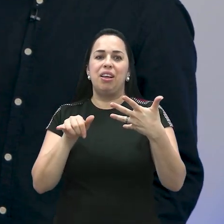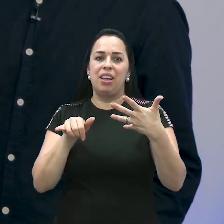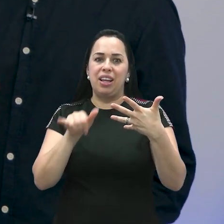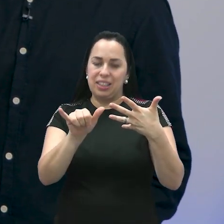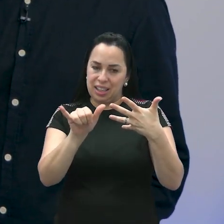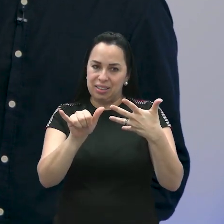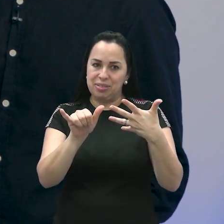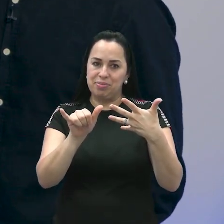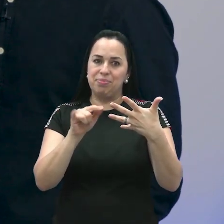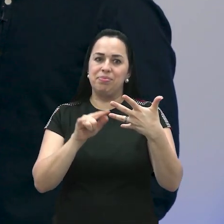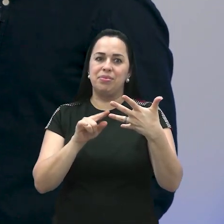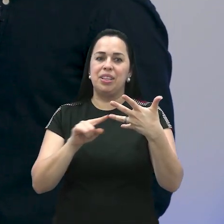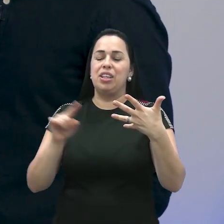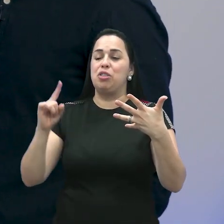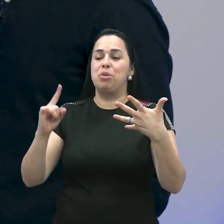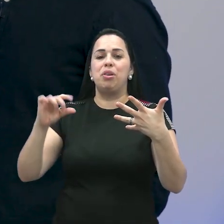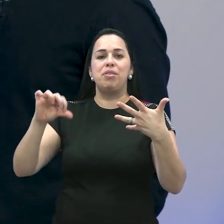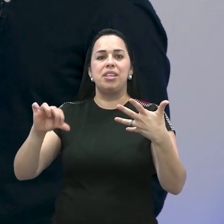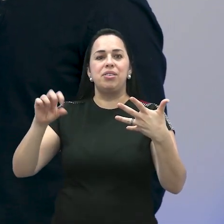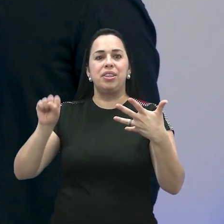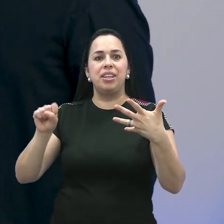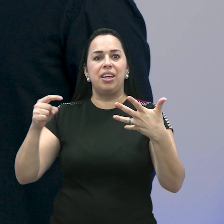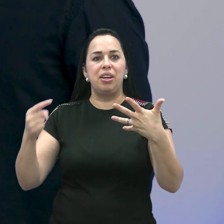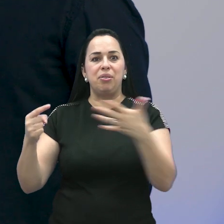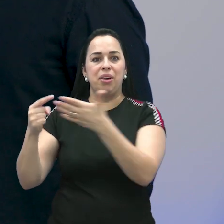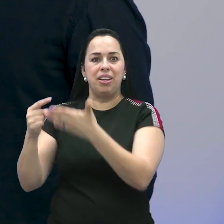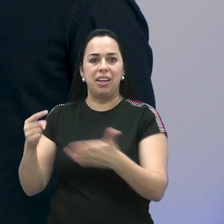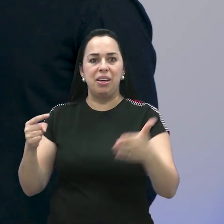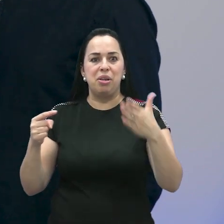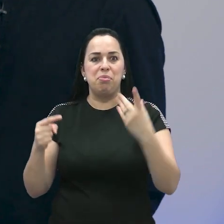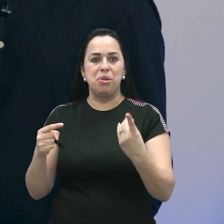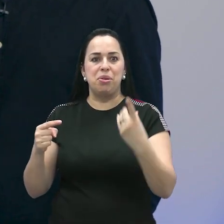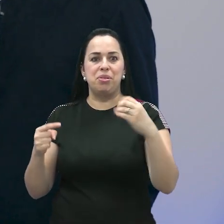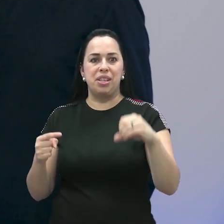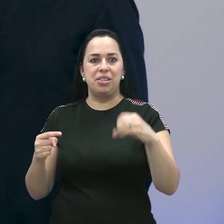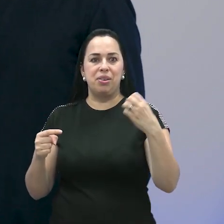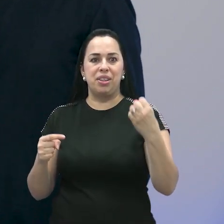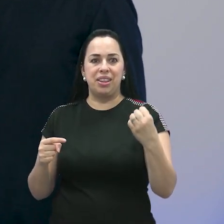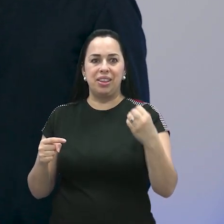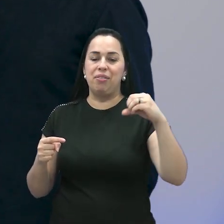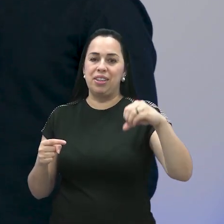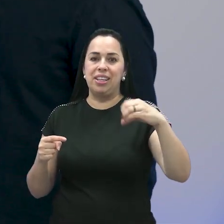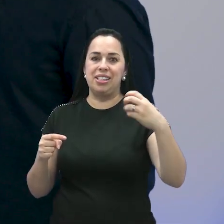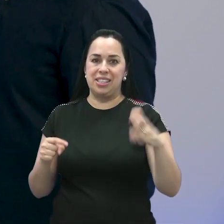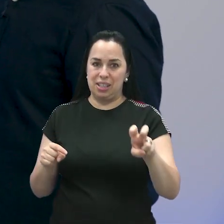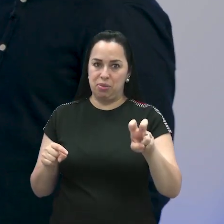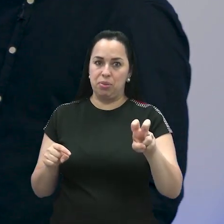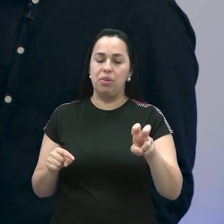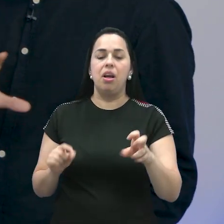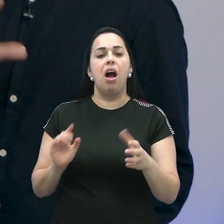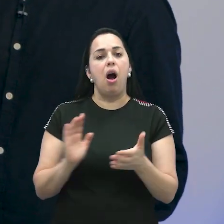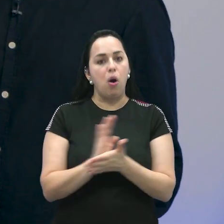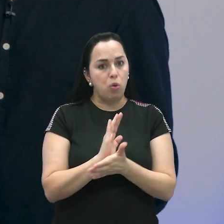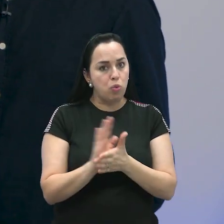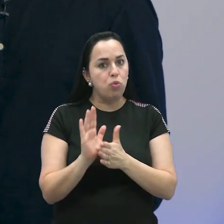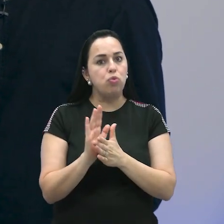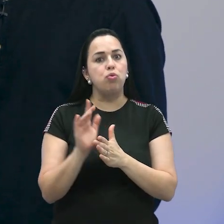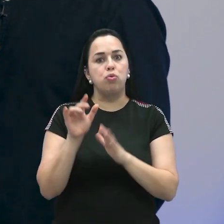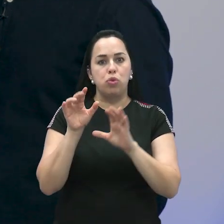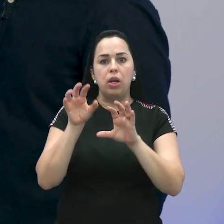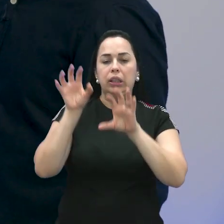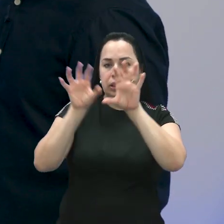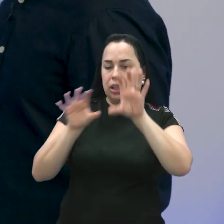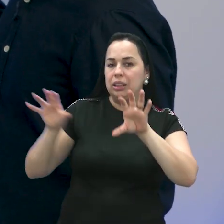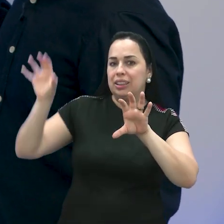6,84%, e depois a geração Y, de 81 a 95, 5,5%. Alguns outros grupos,